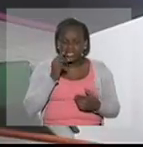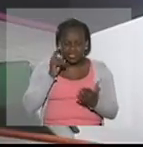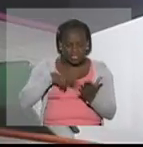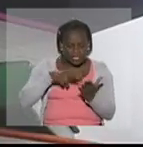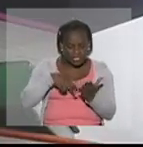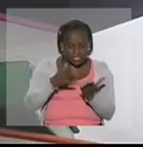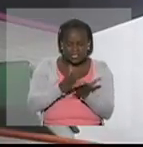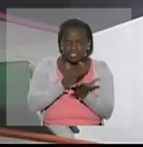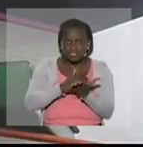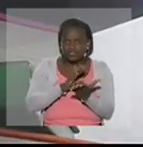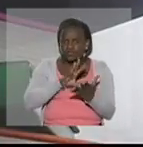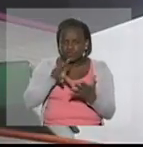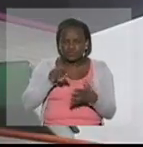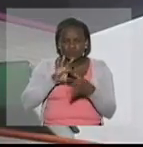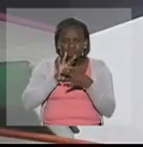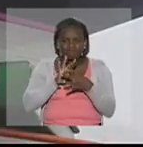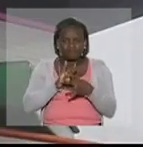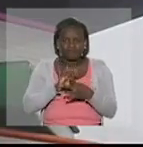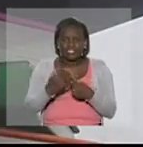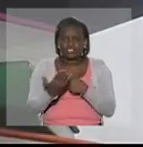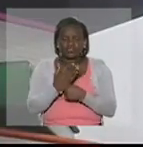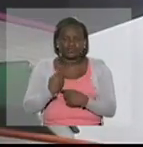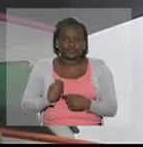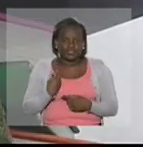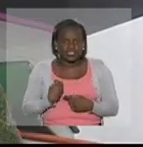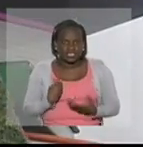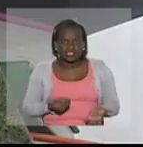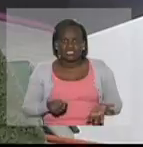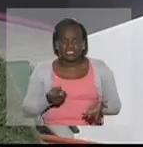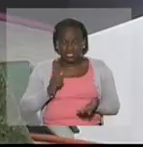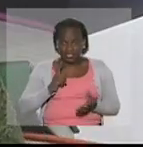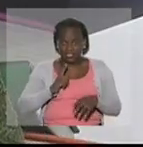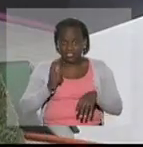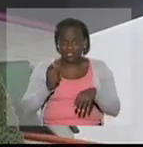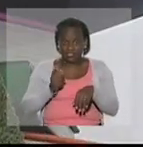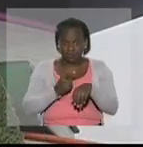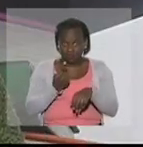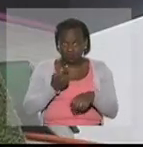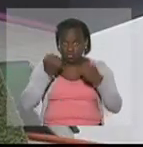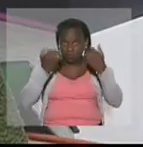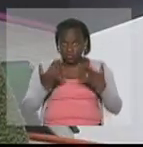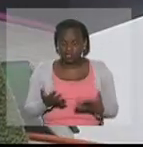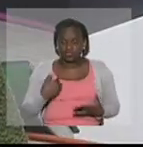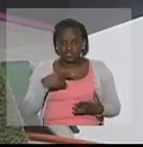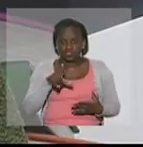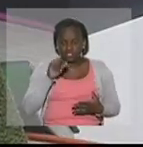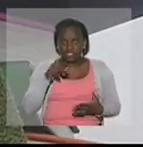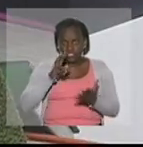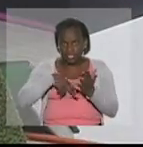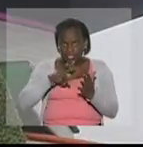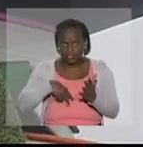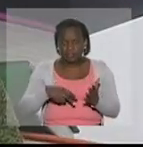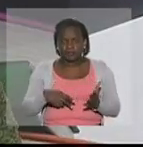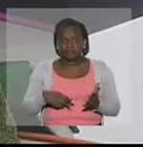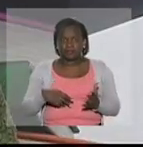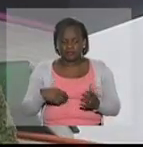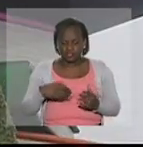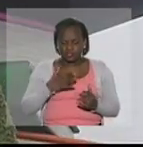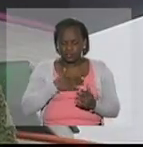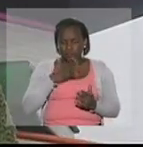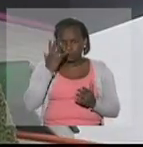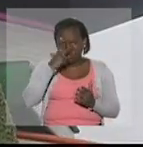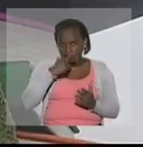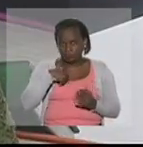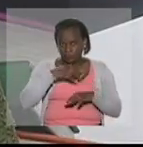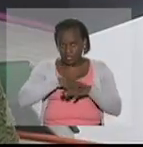relações que ela tem com o livro né como o livro a vida né Tem uma parte aqui que eu escolhi para ler que eu